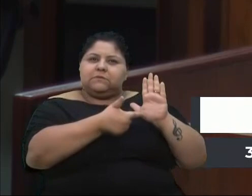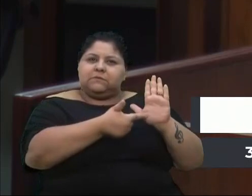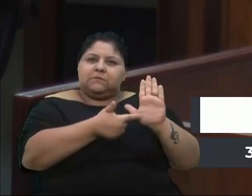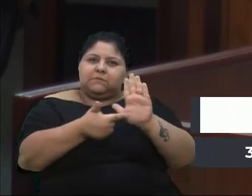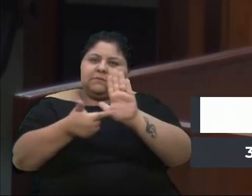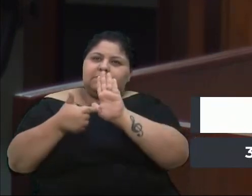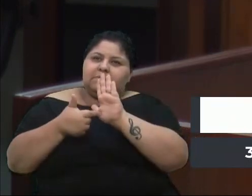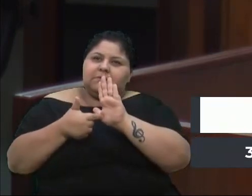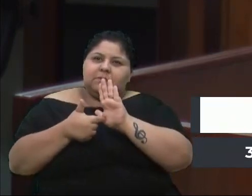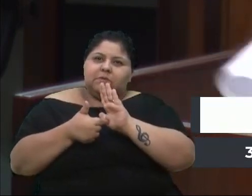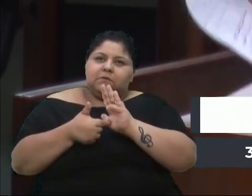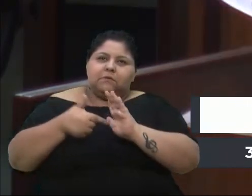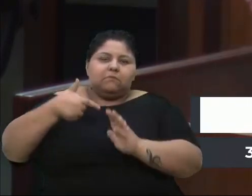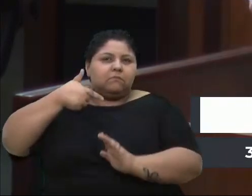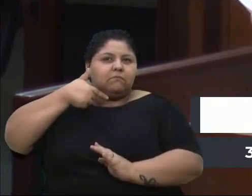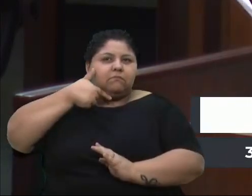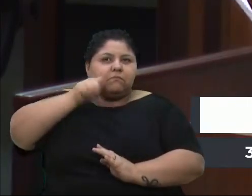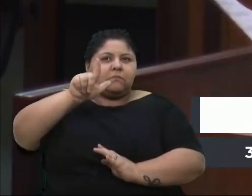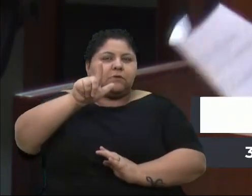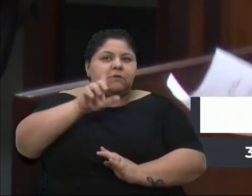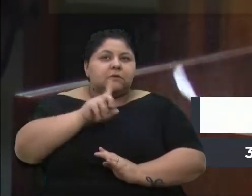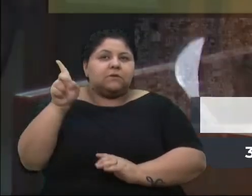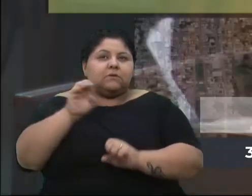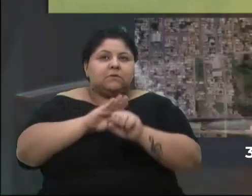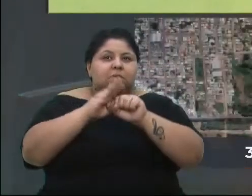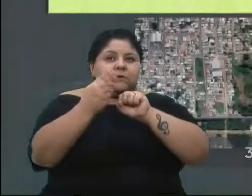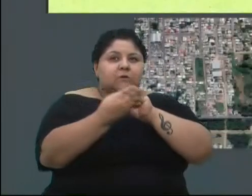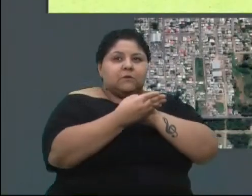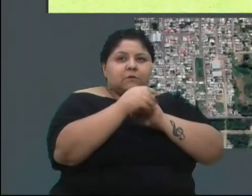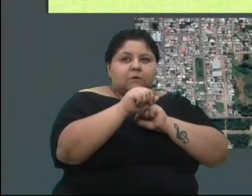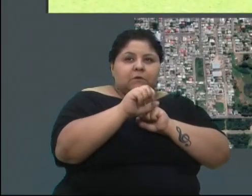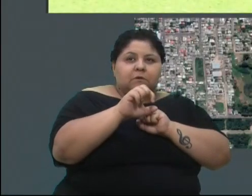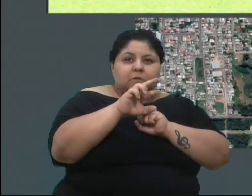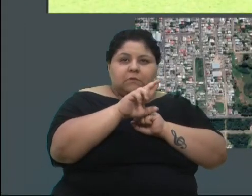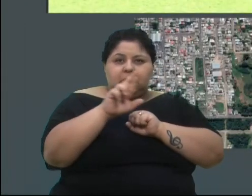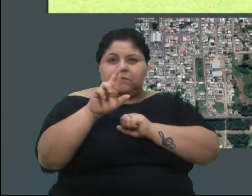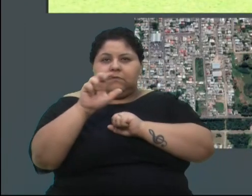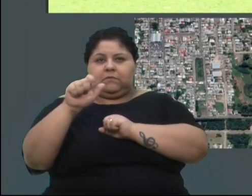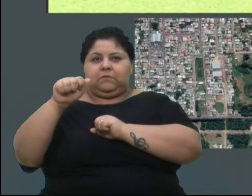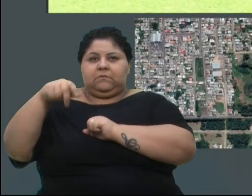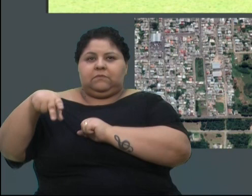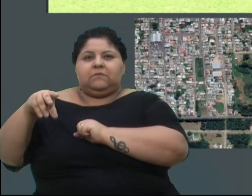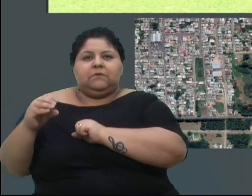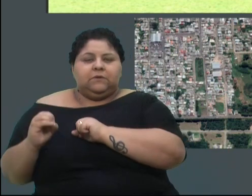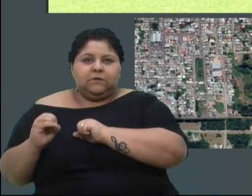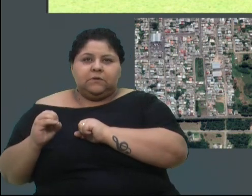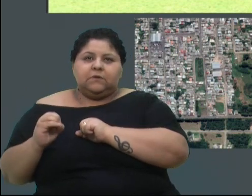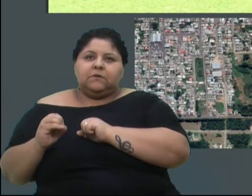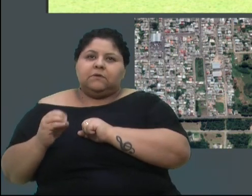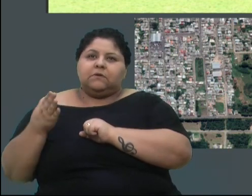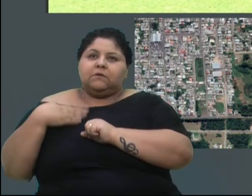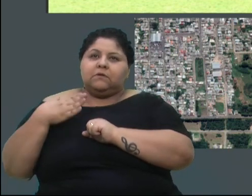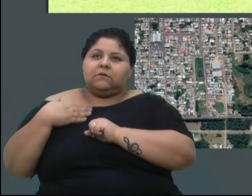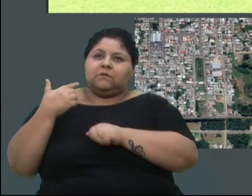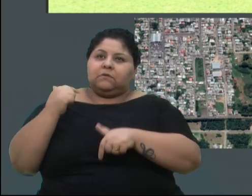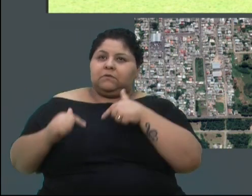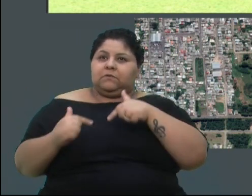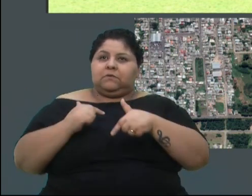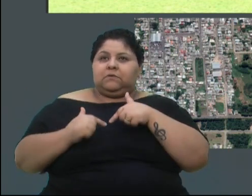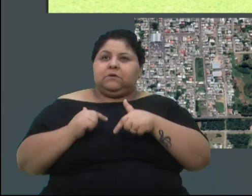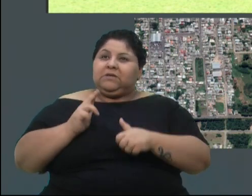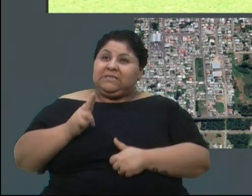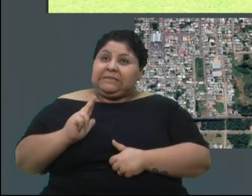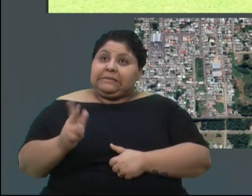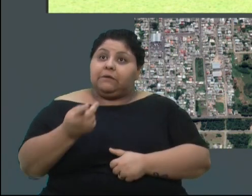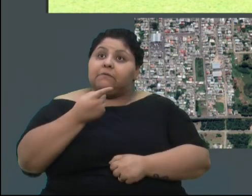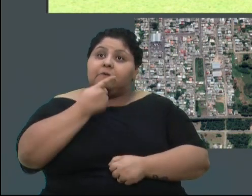uma conquista lá para o bairro Serrano, que o meu trabalho, eu sempre frisei aqui na